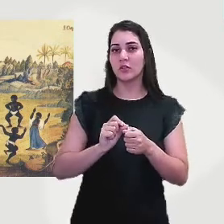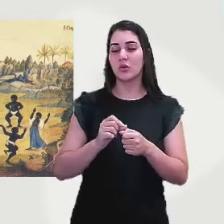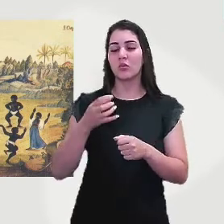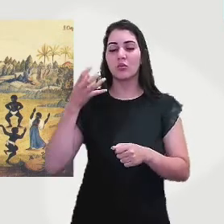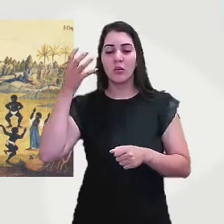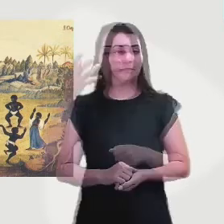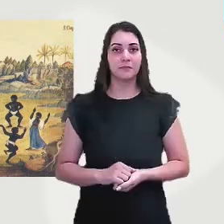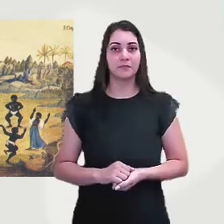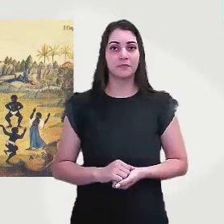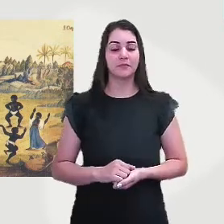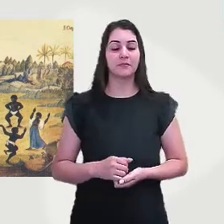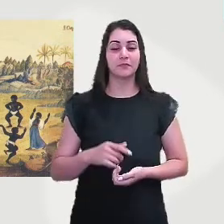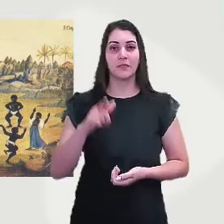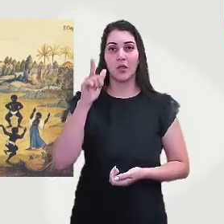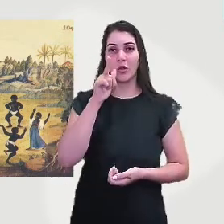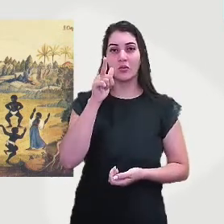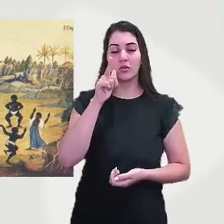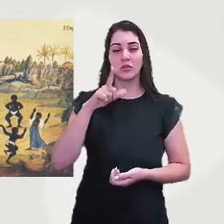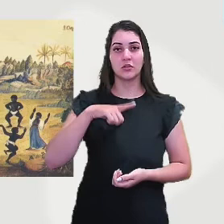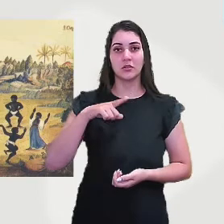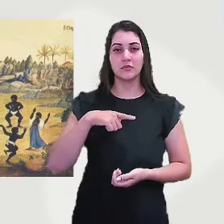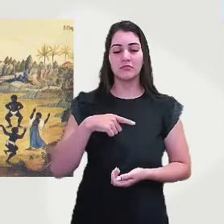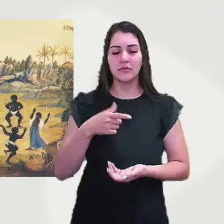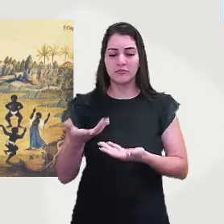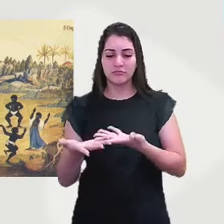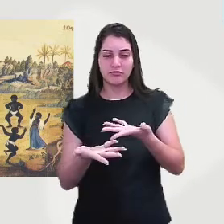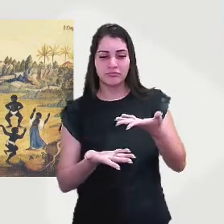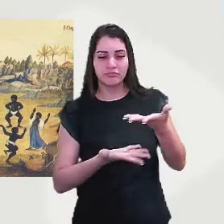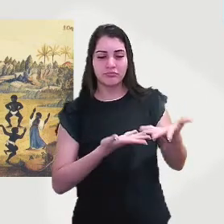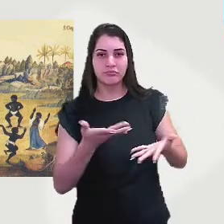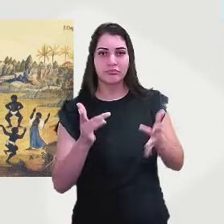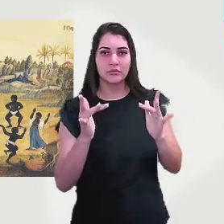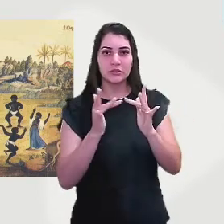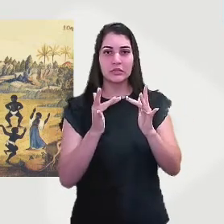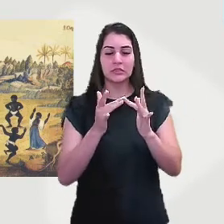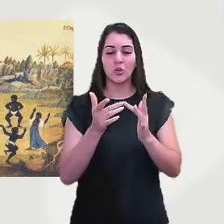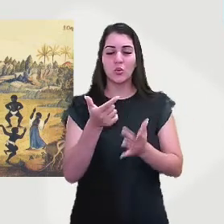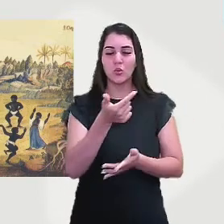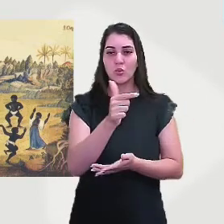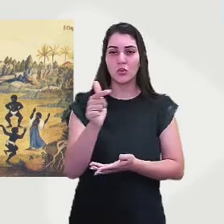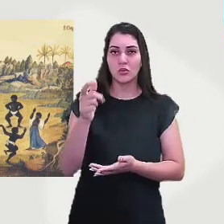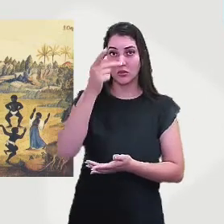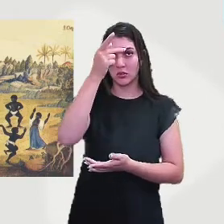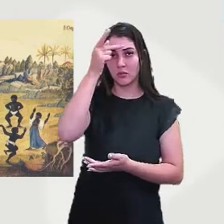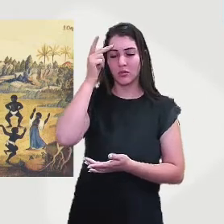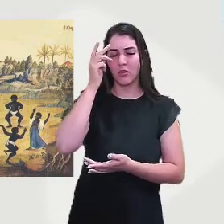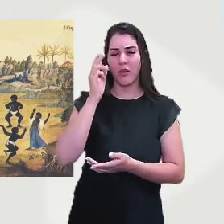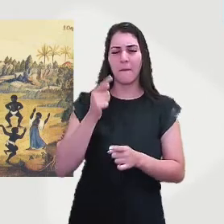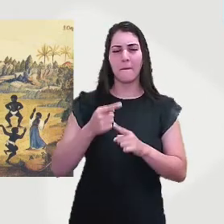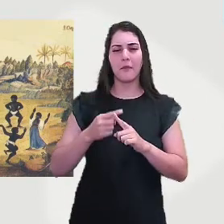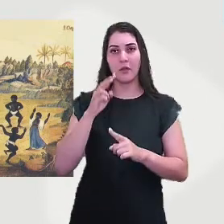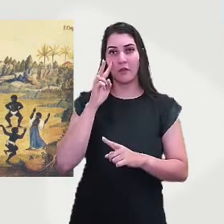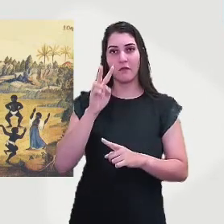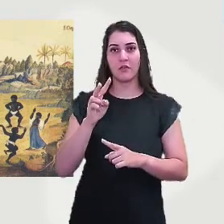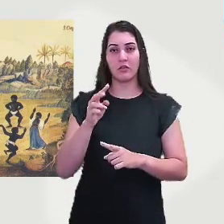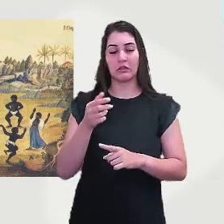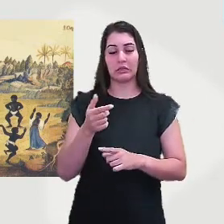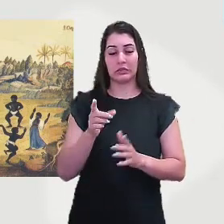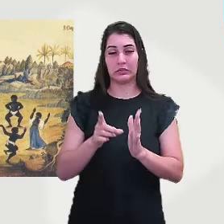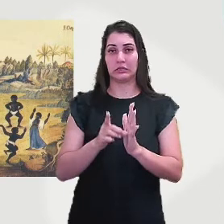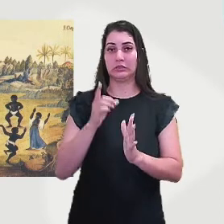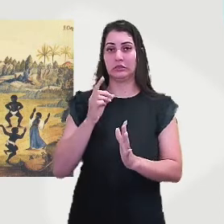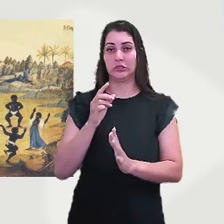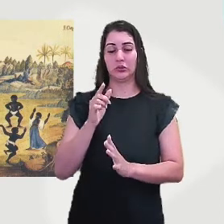do birimbau, e eles conseguiam ter uma interação com os demais, porque, gente, vejam, eles não se conheciam, eles